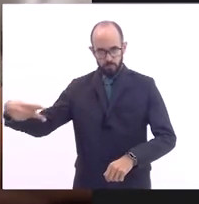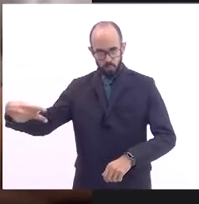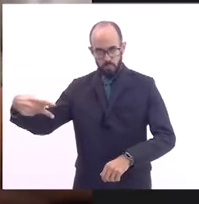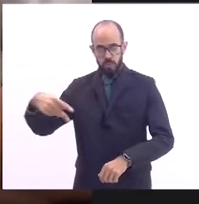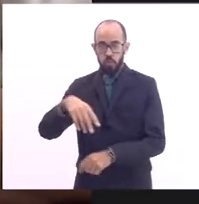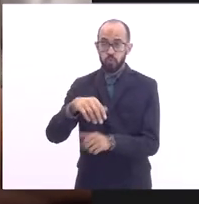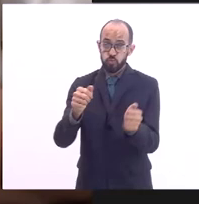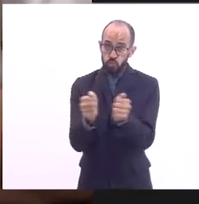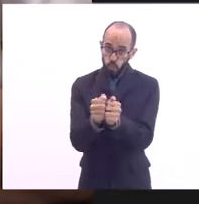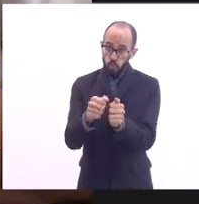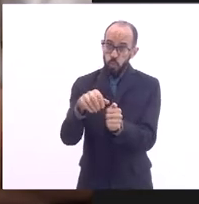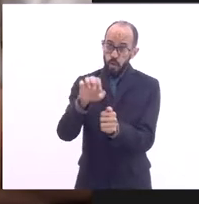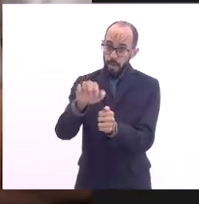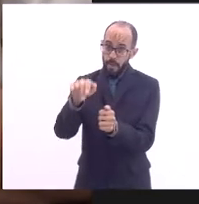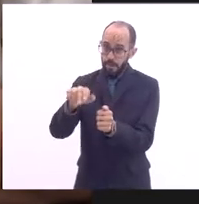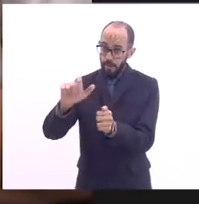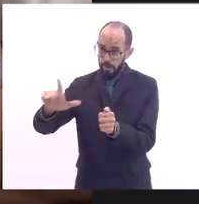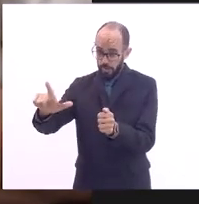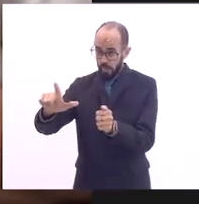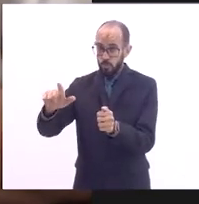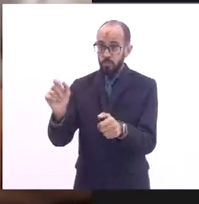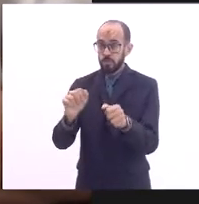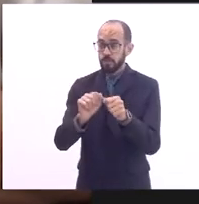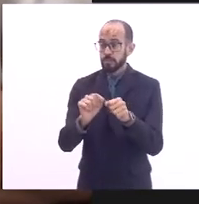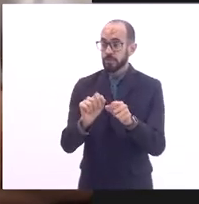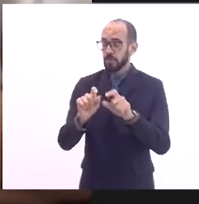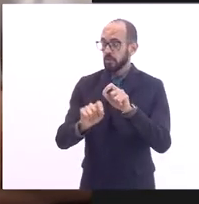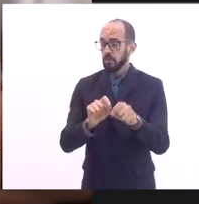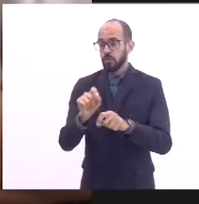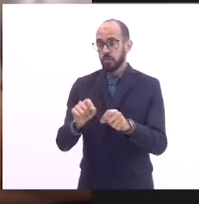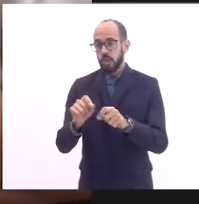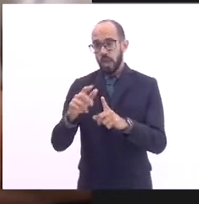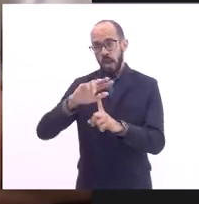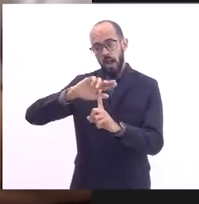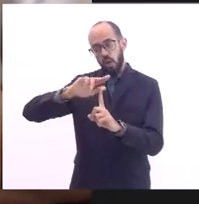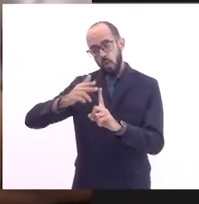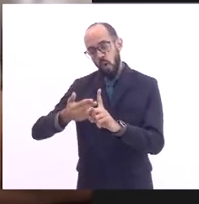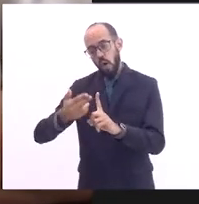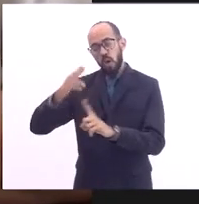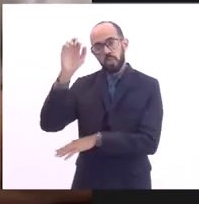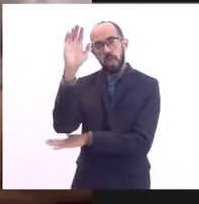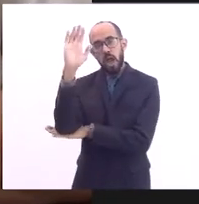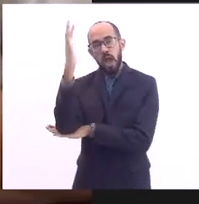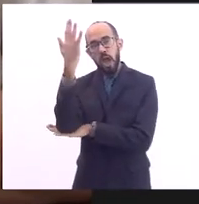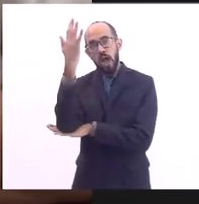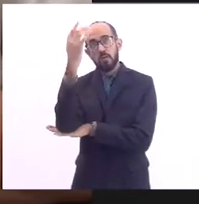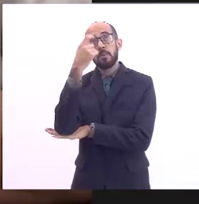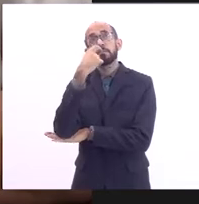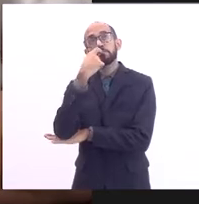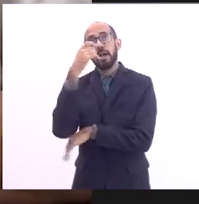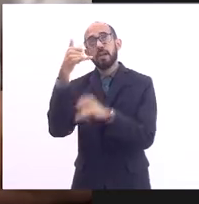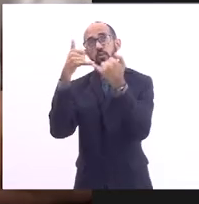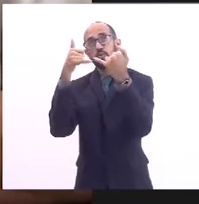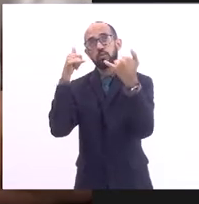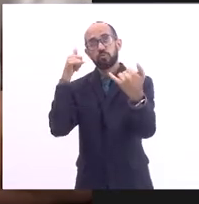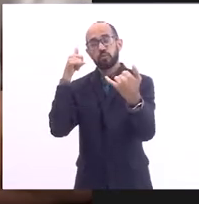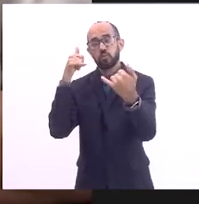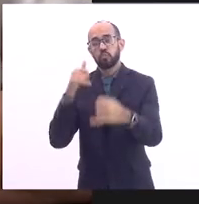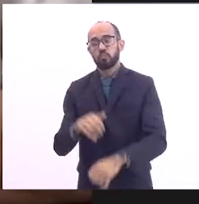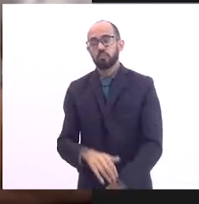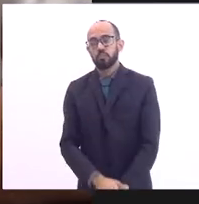que exatamente faça a poda na parte que a árvore pega a